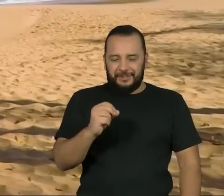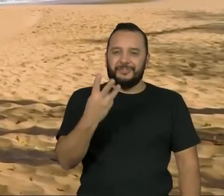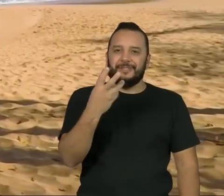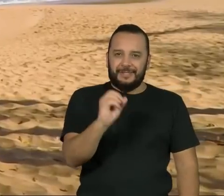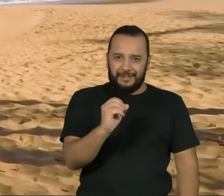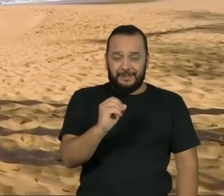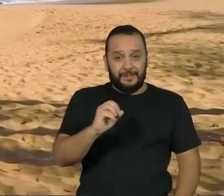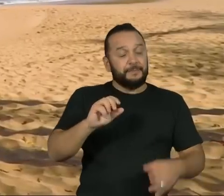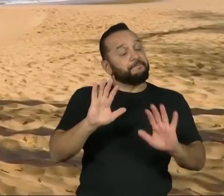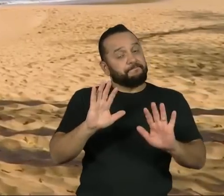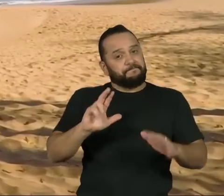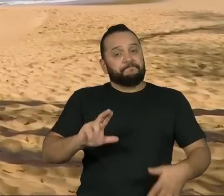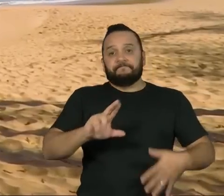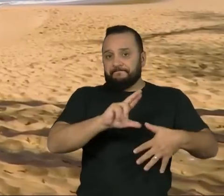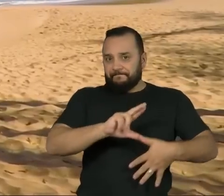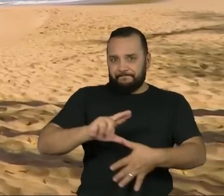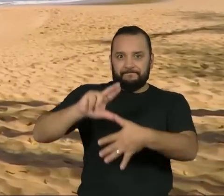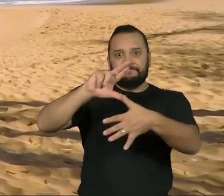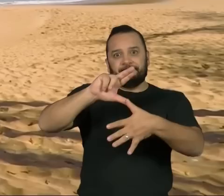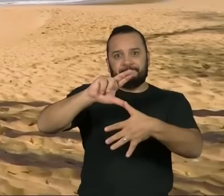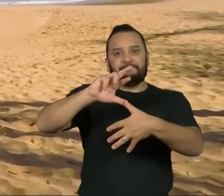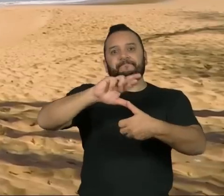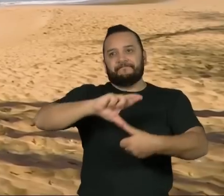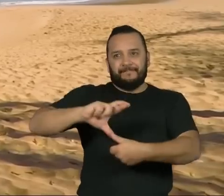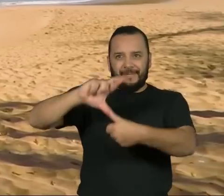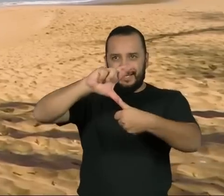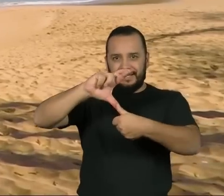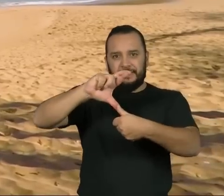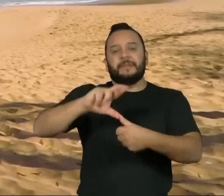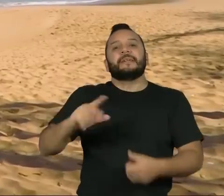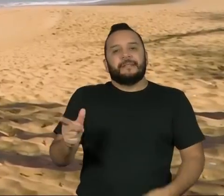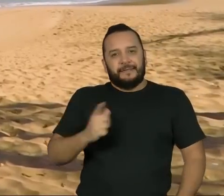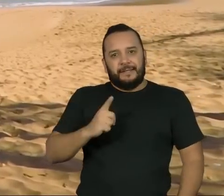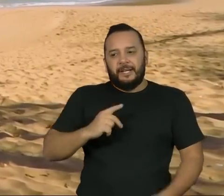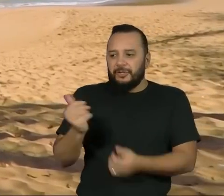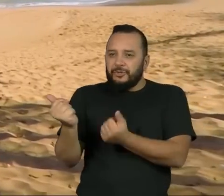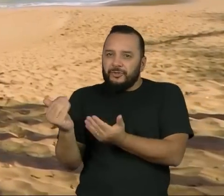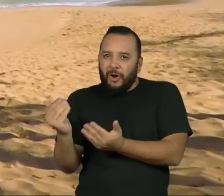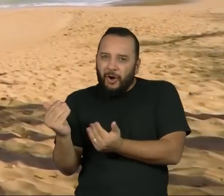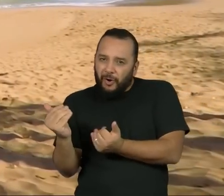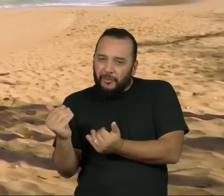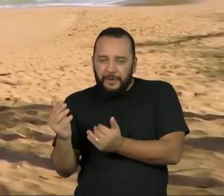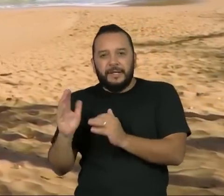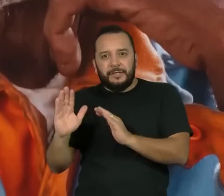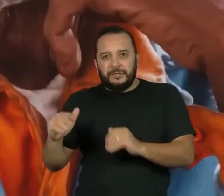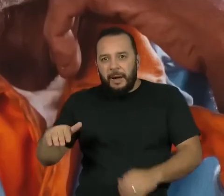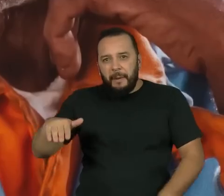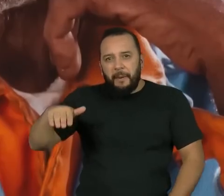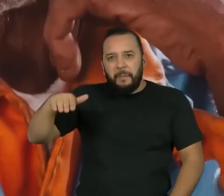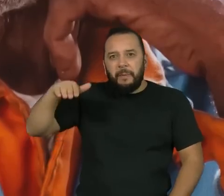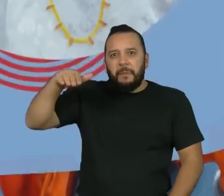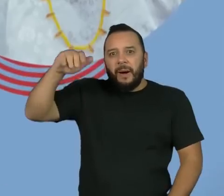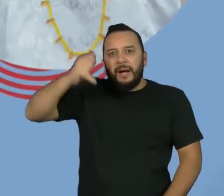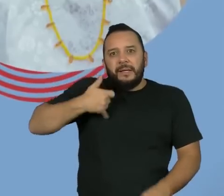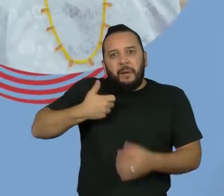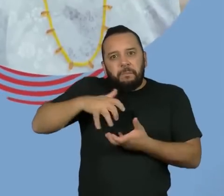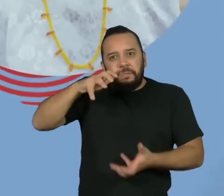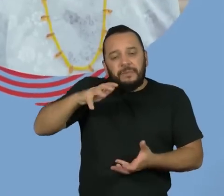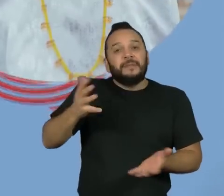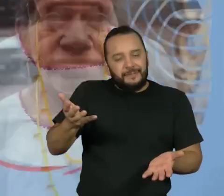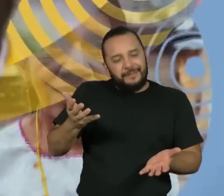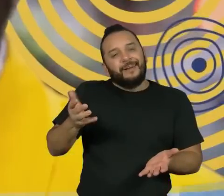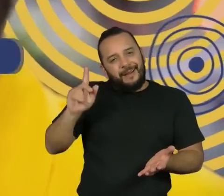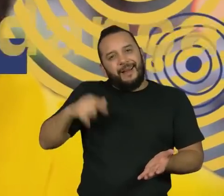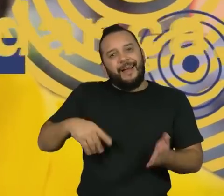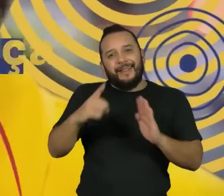América Latina e Caribe, a transição da juventude para a velhice está acelerada, o que fez a ONU declarar a